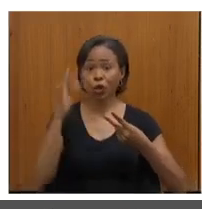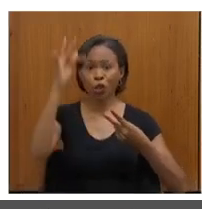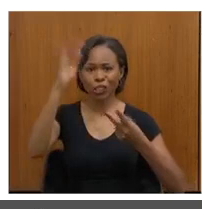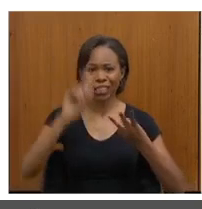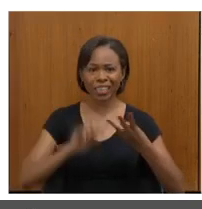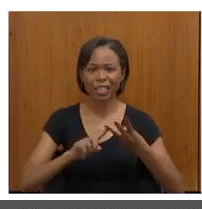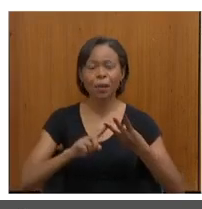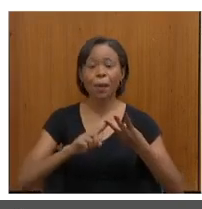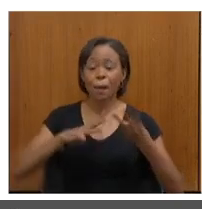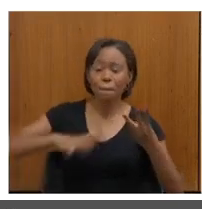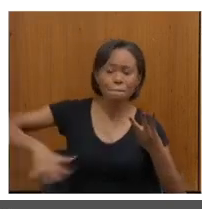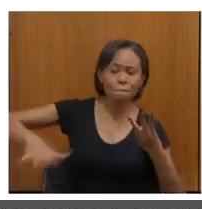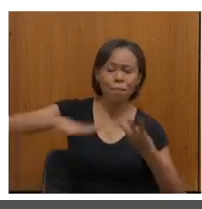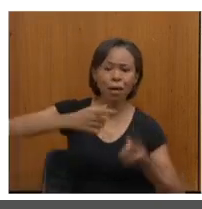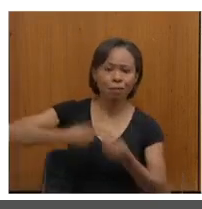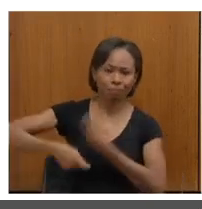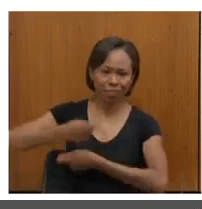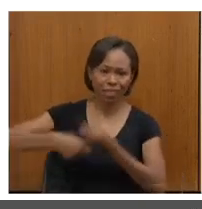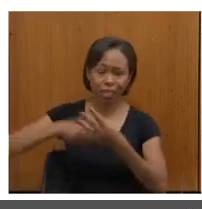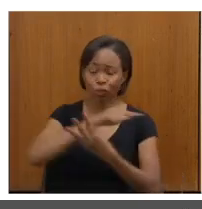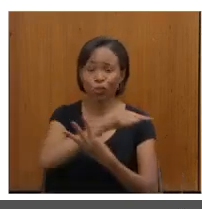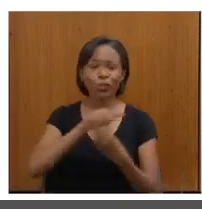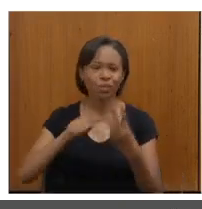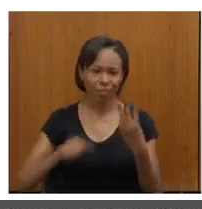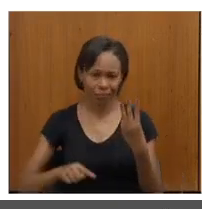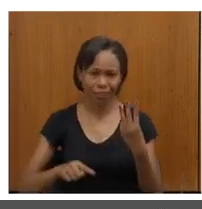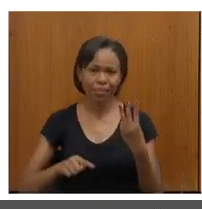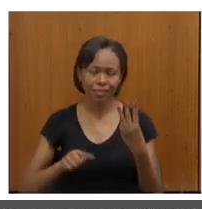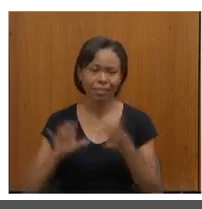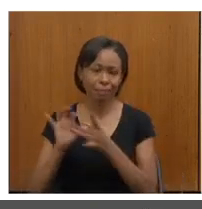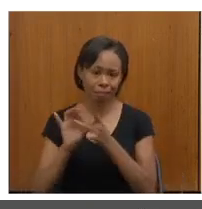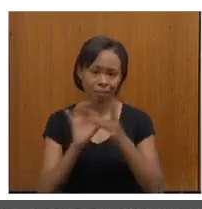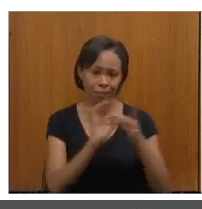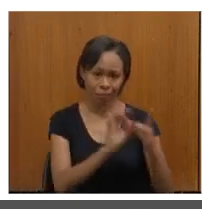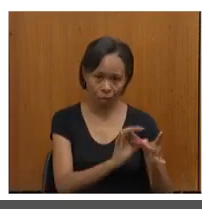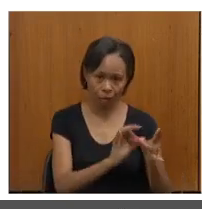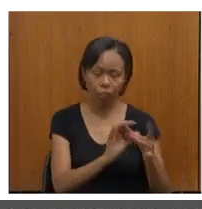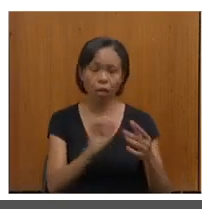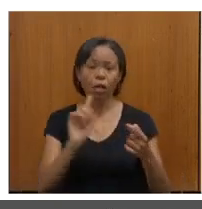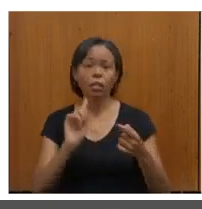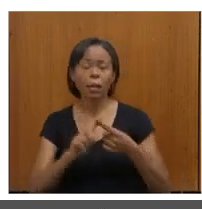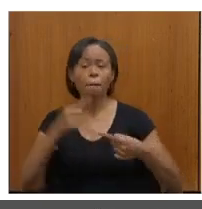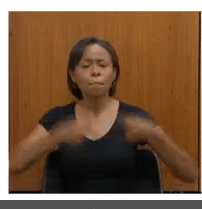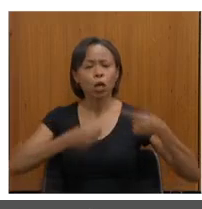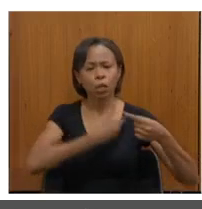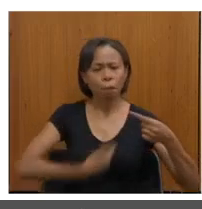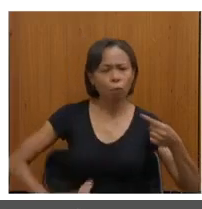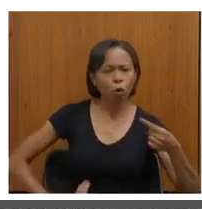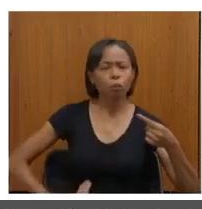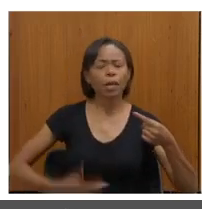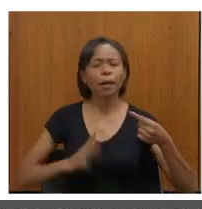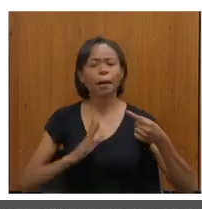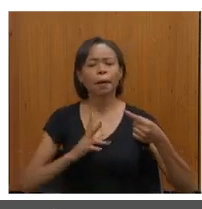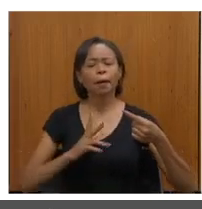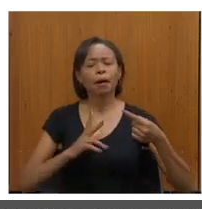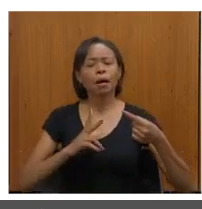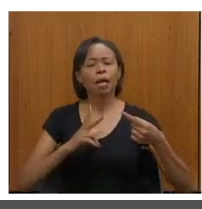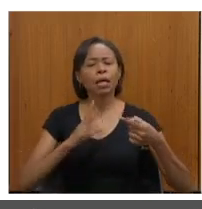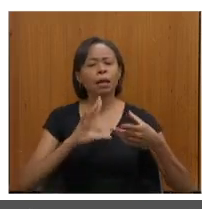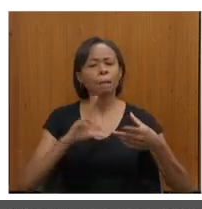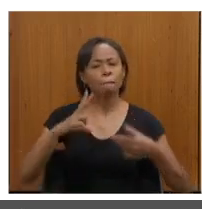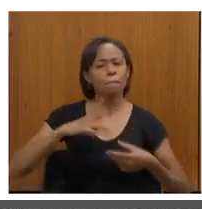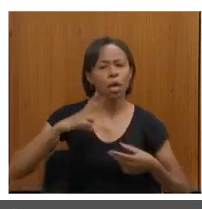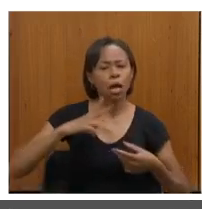uma Tríplice hélice é conjugando as políticas públicas do mercado privado EA